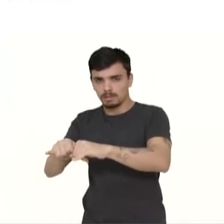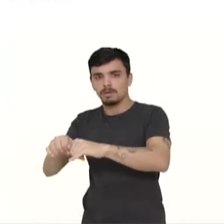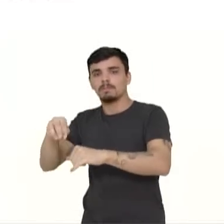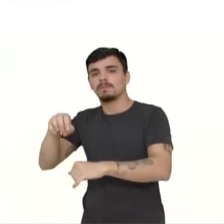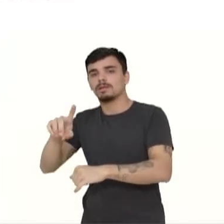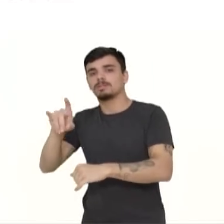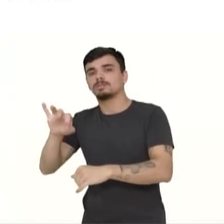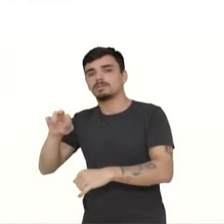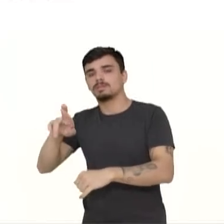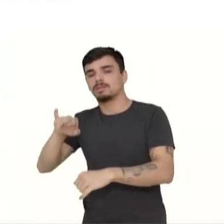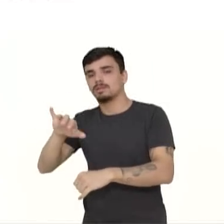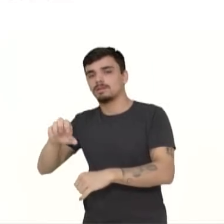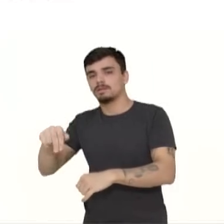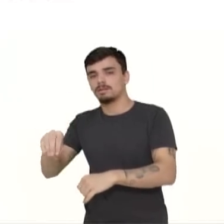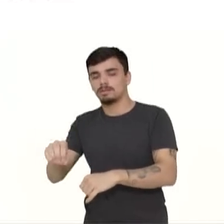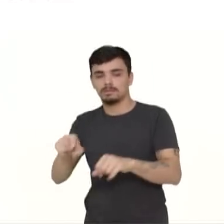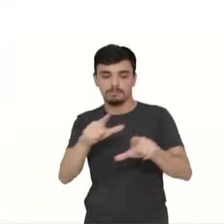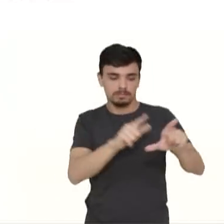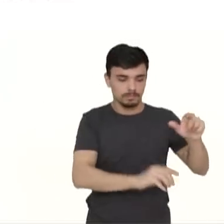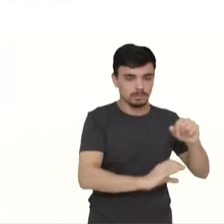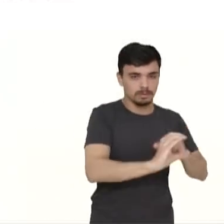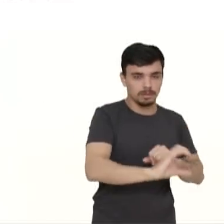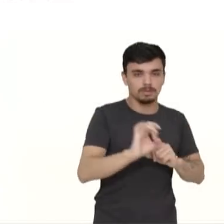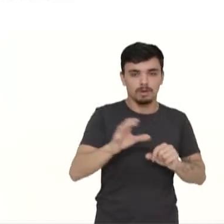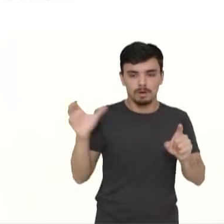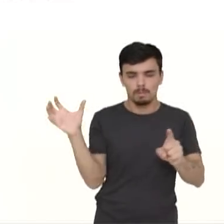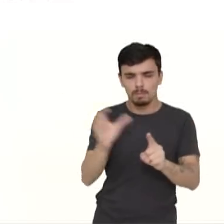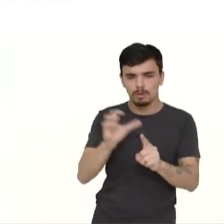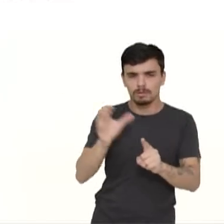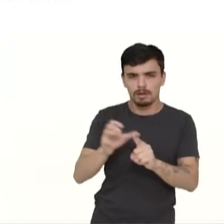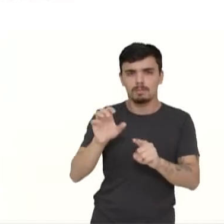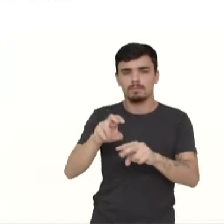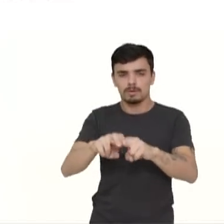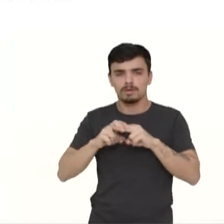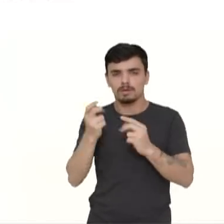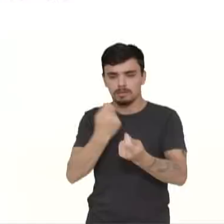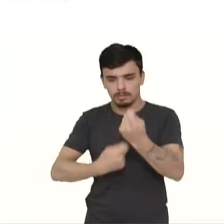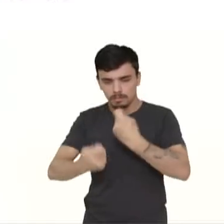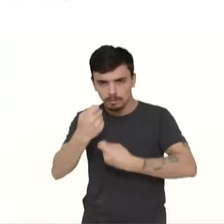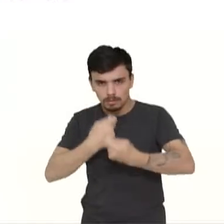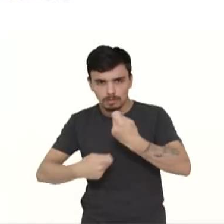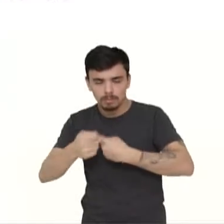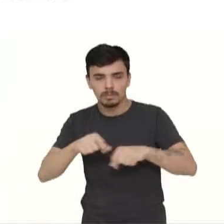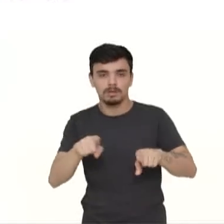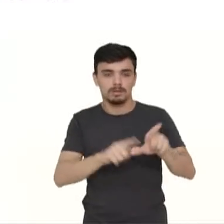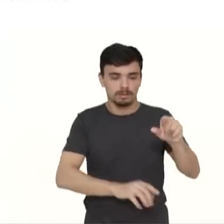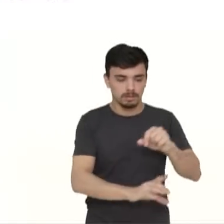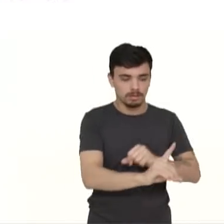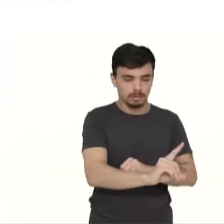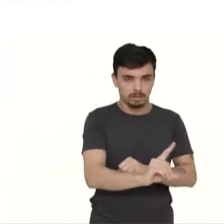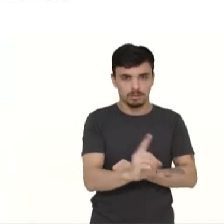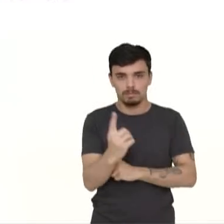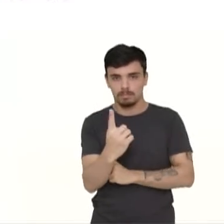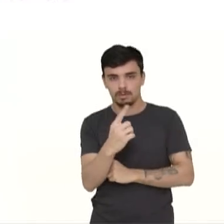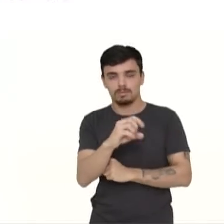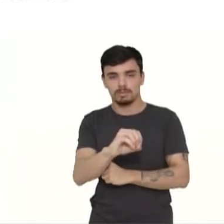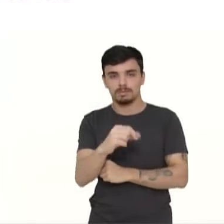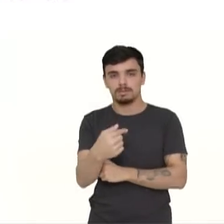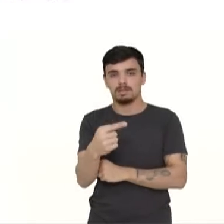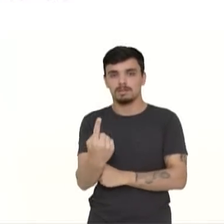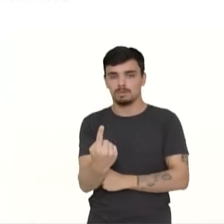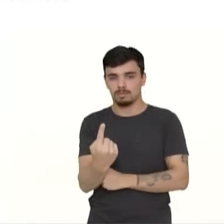C. Foram motivadas apenas por fatores econômicos. E D. Em 1071, os